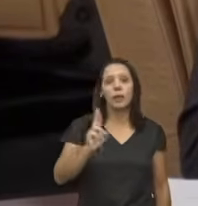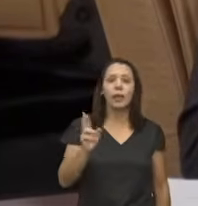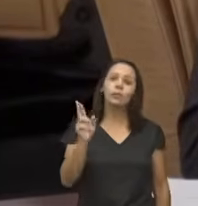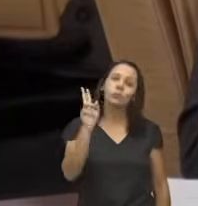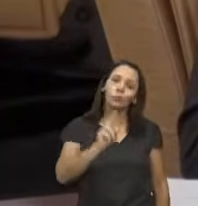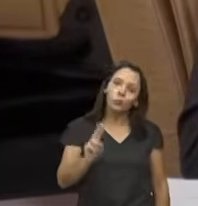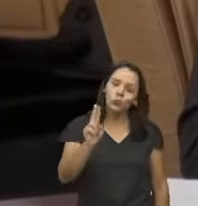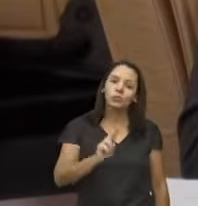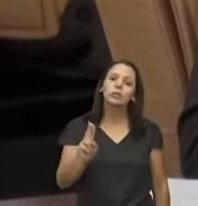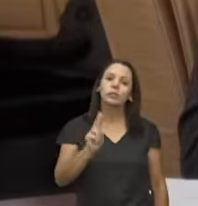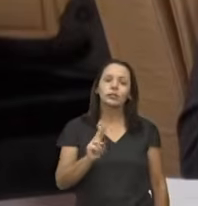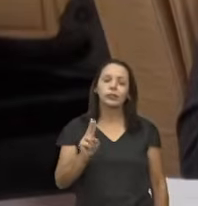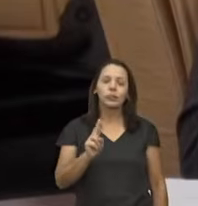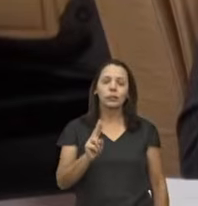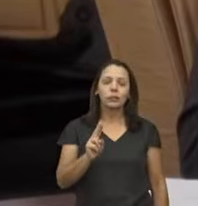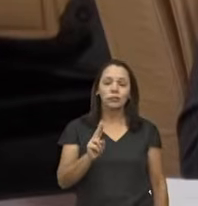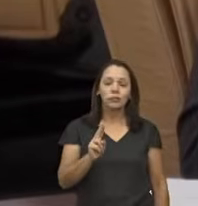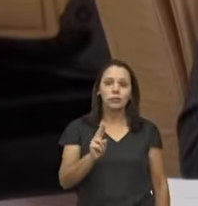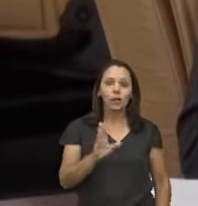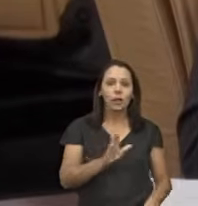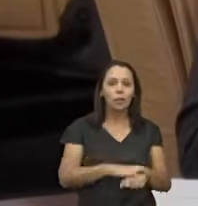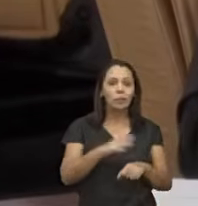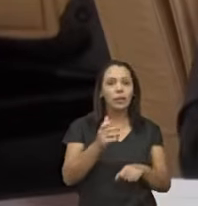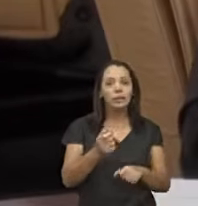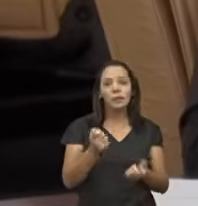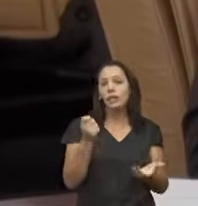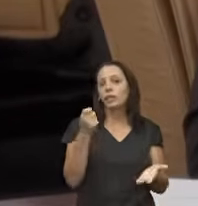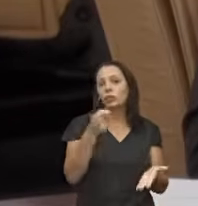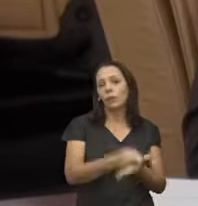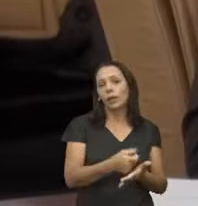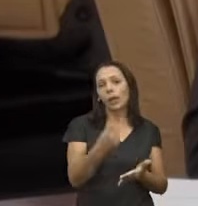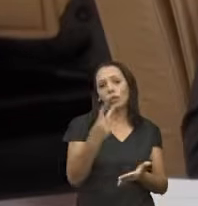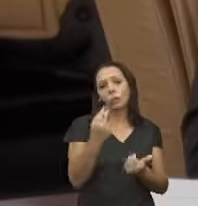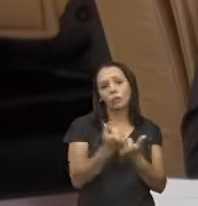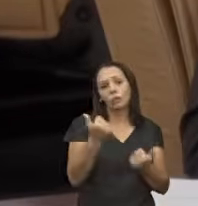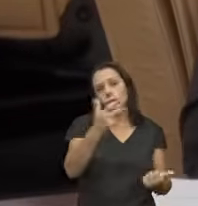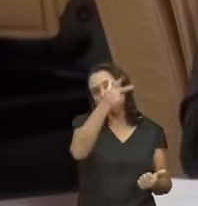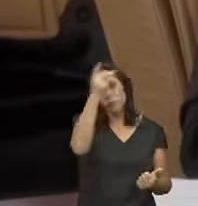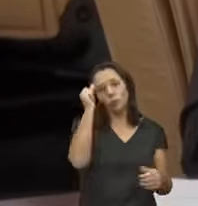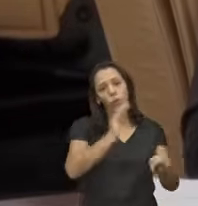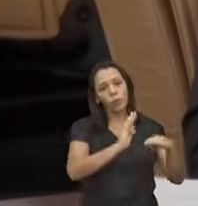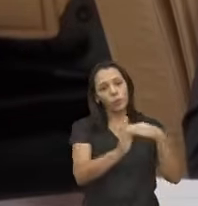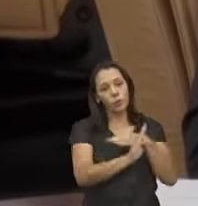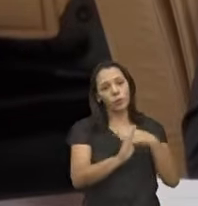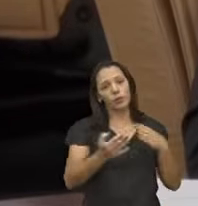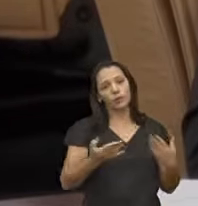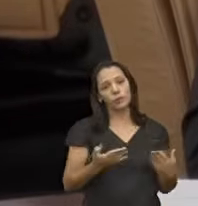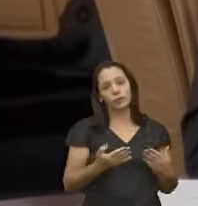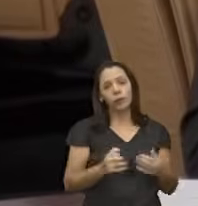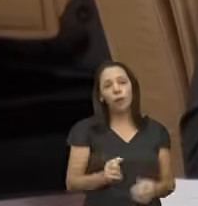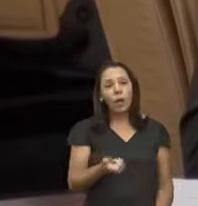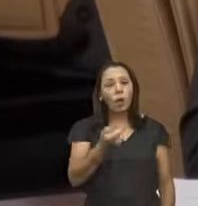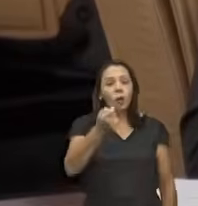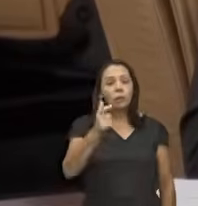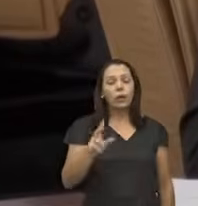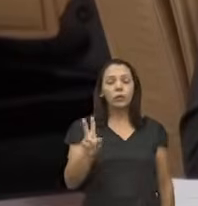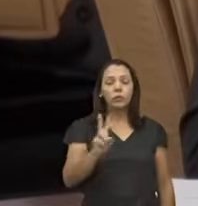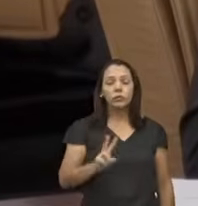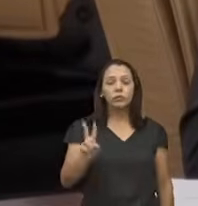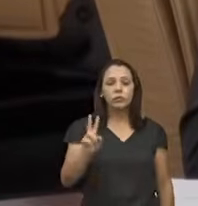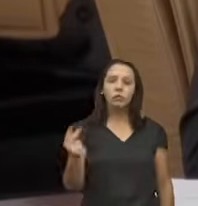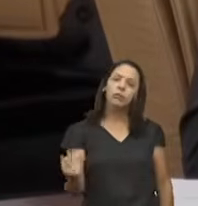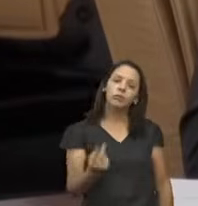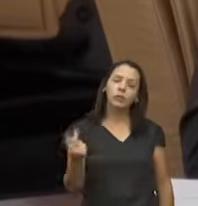Isso é mais do que custam as 2 subprefeituras por ano que foram aprovadas recentemente. É quase o valor que a gente... vamos